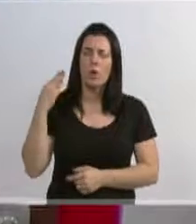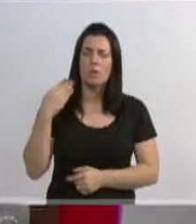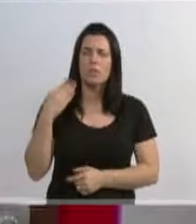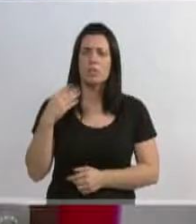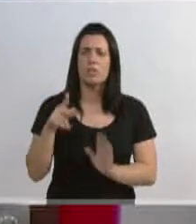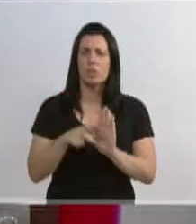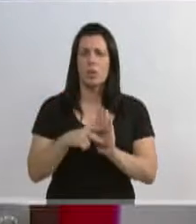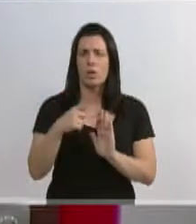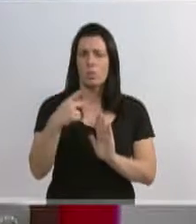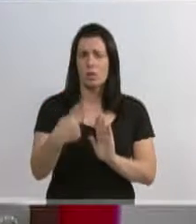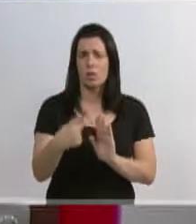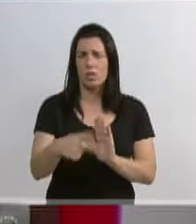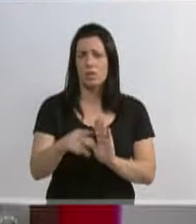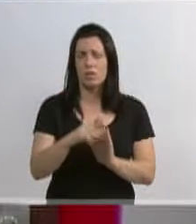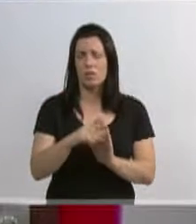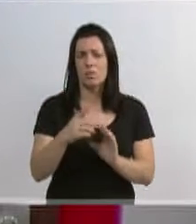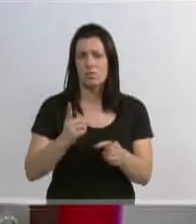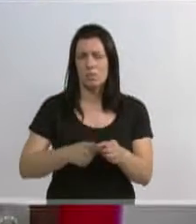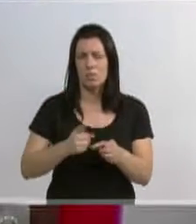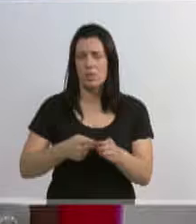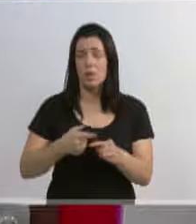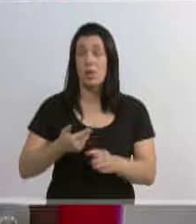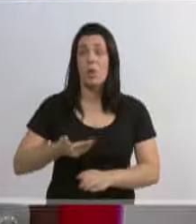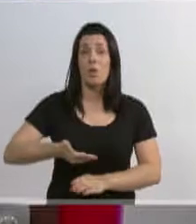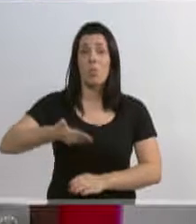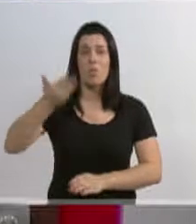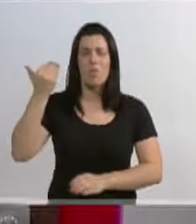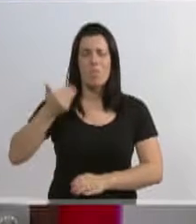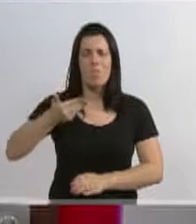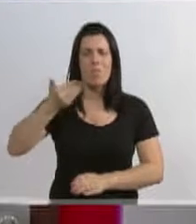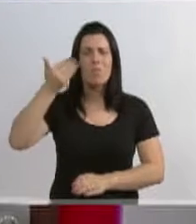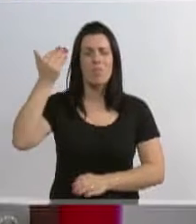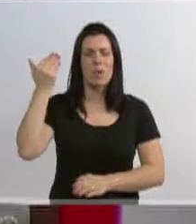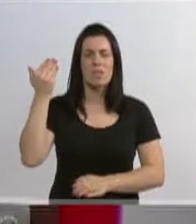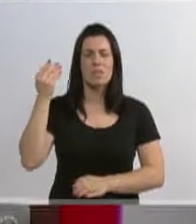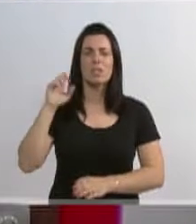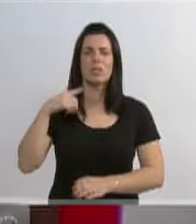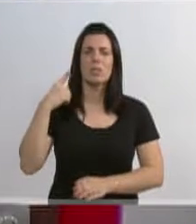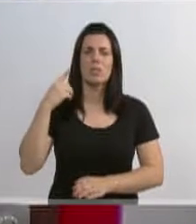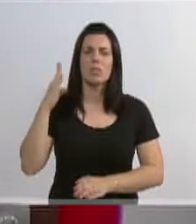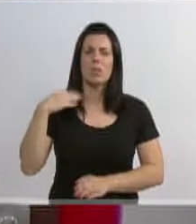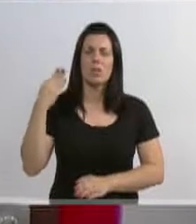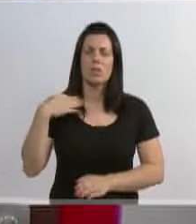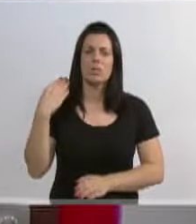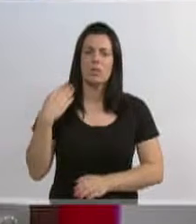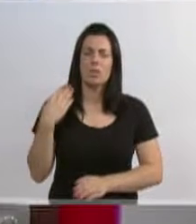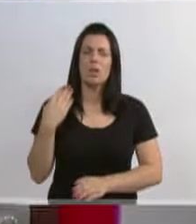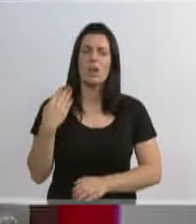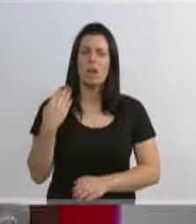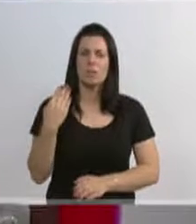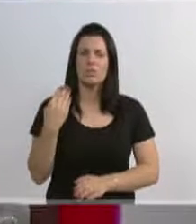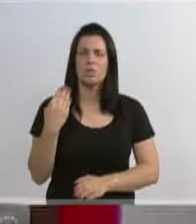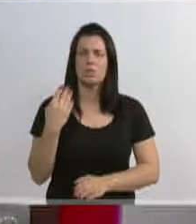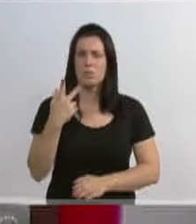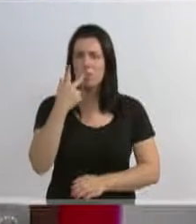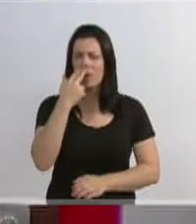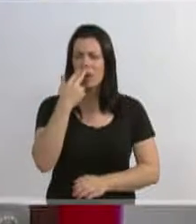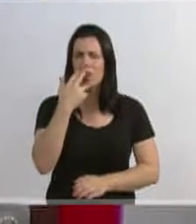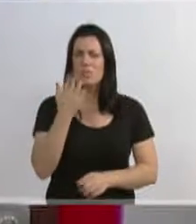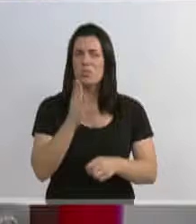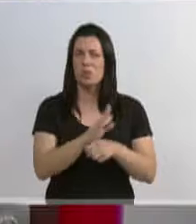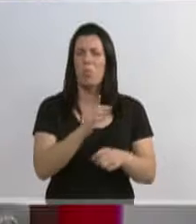cidade que lá atrás ajudou a botar o BEC antigo nessa situação,